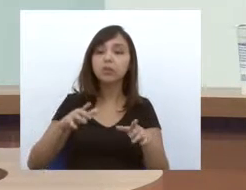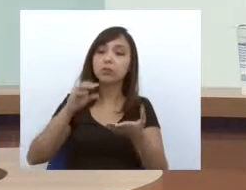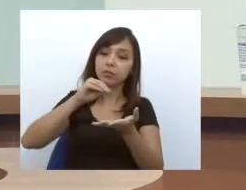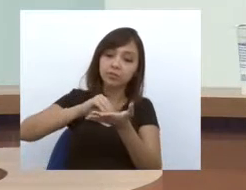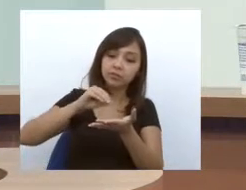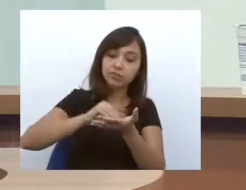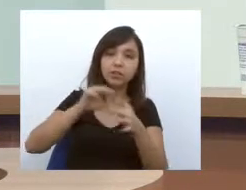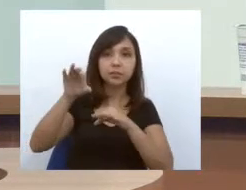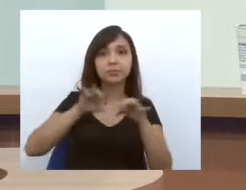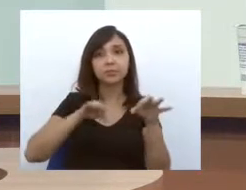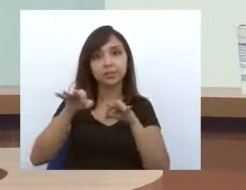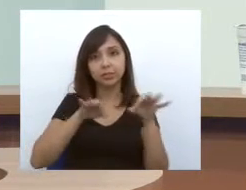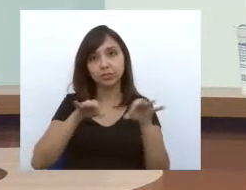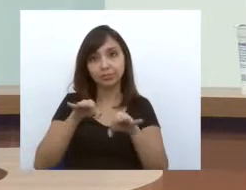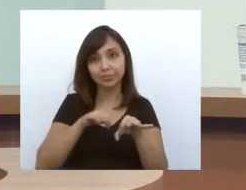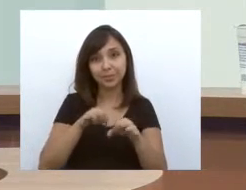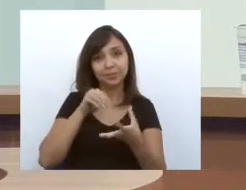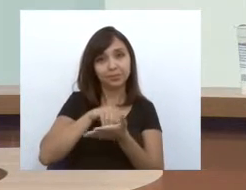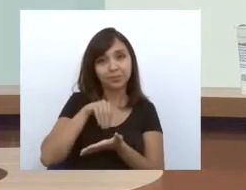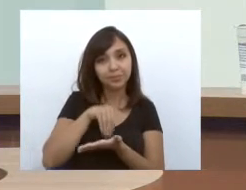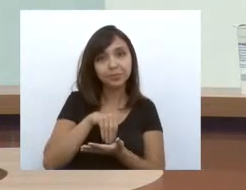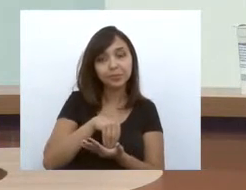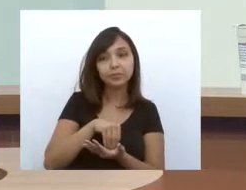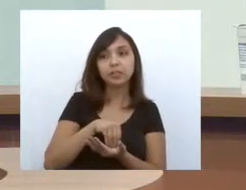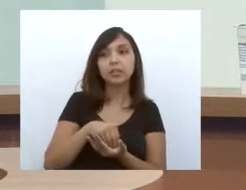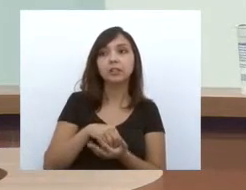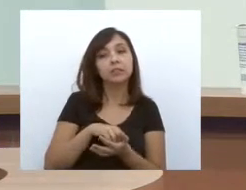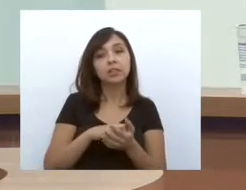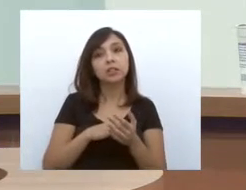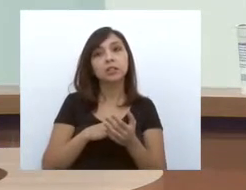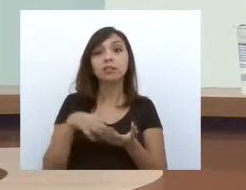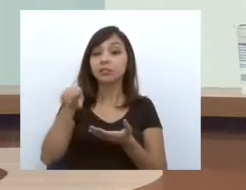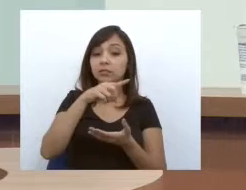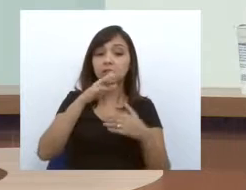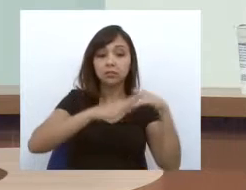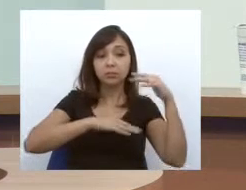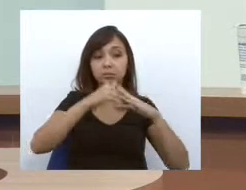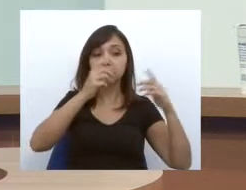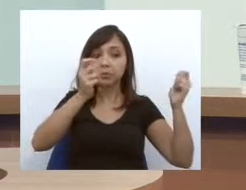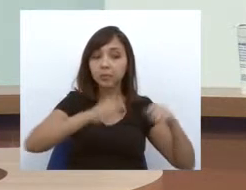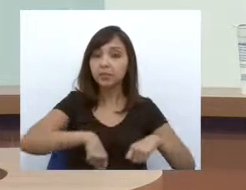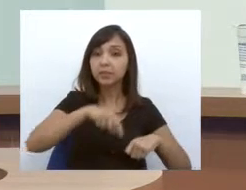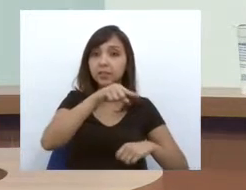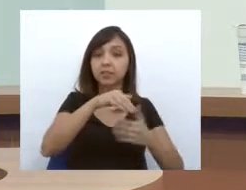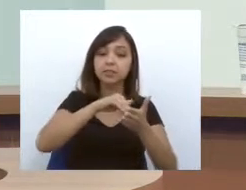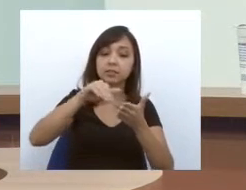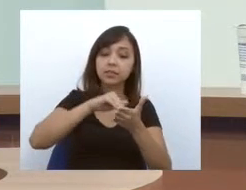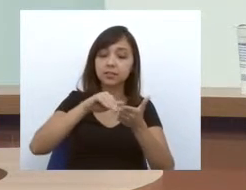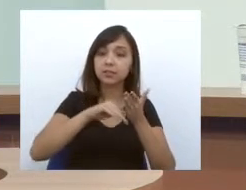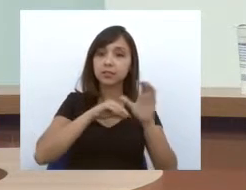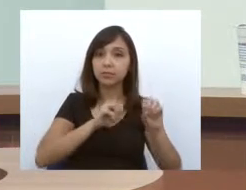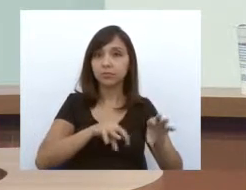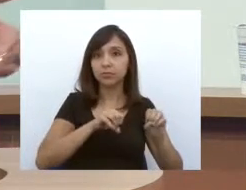falta planejamento, falta competência por parte da Secretaria da